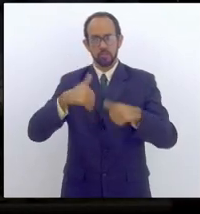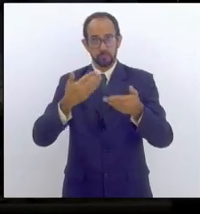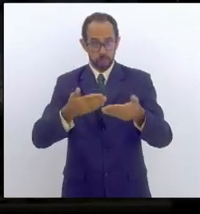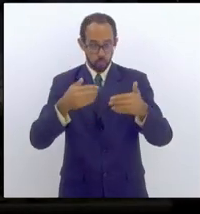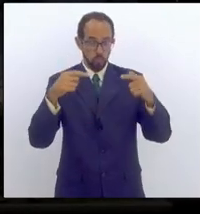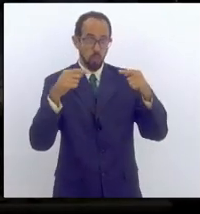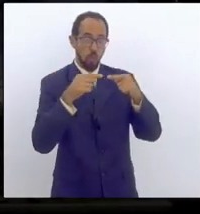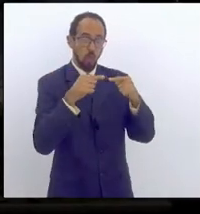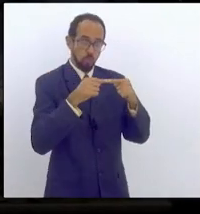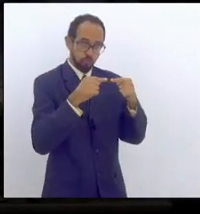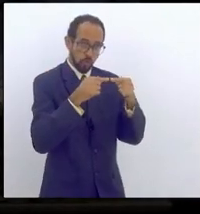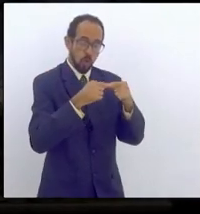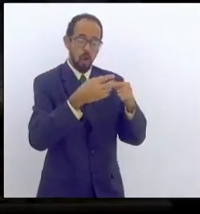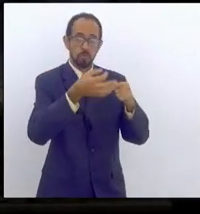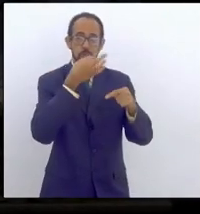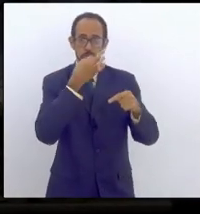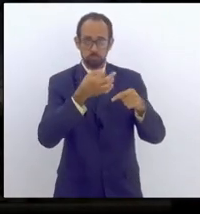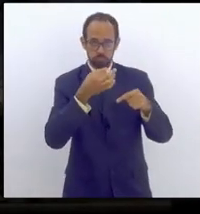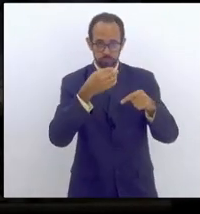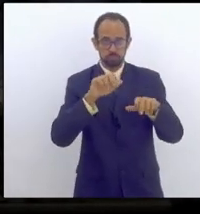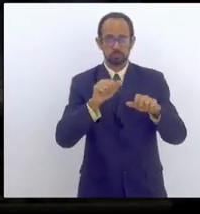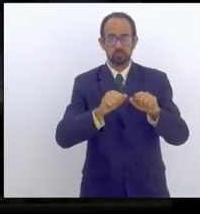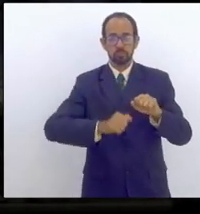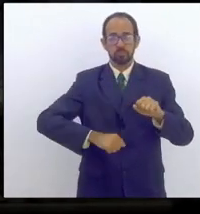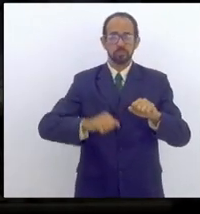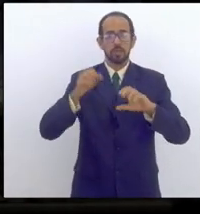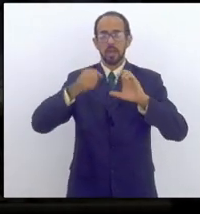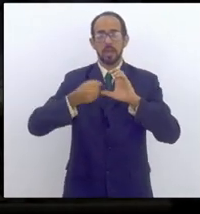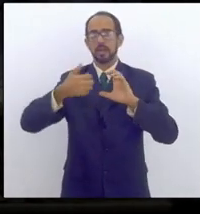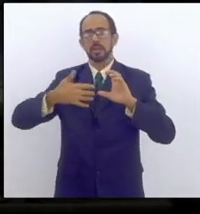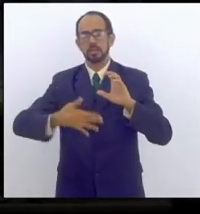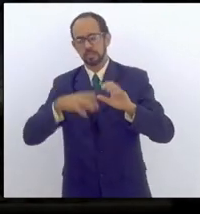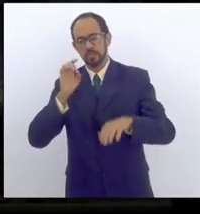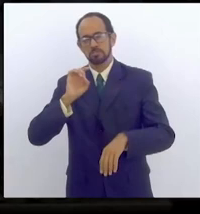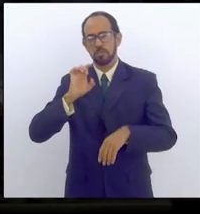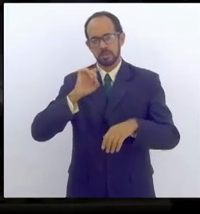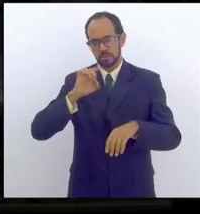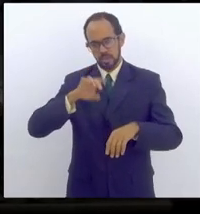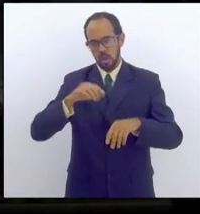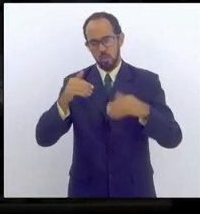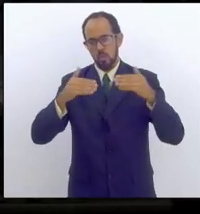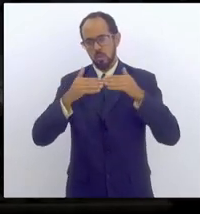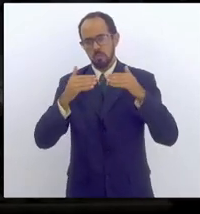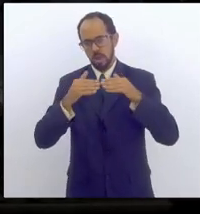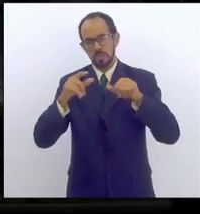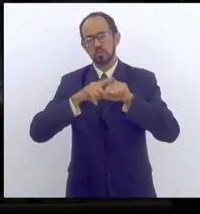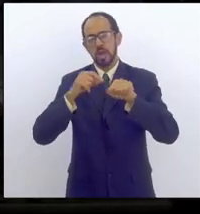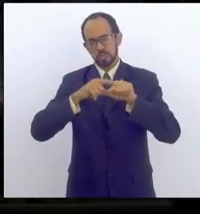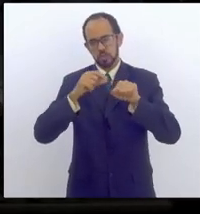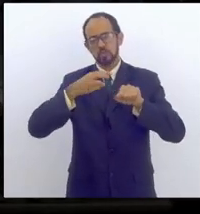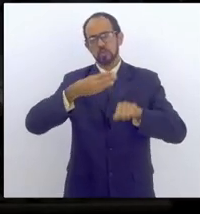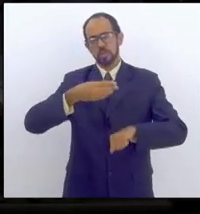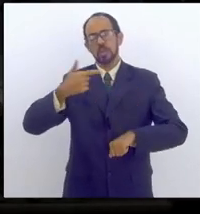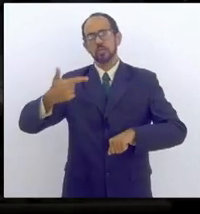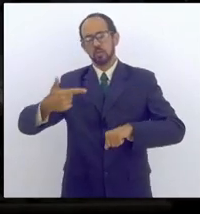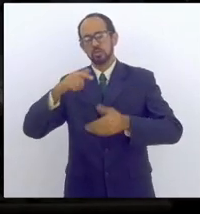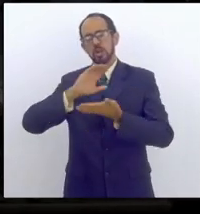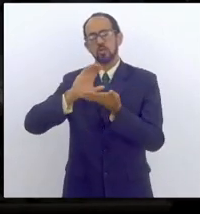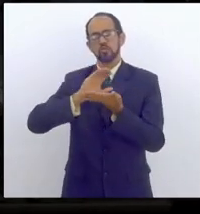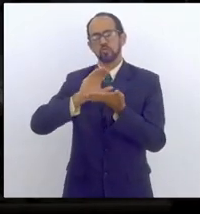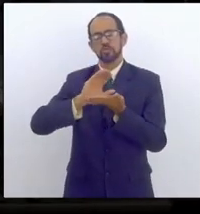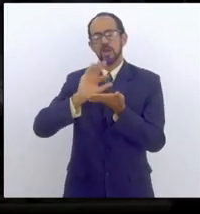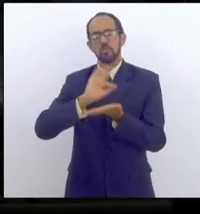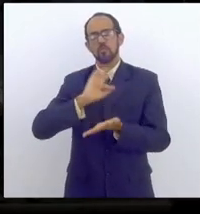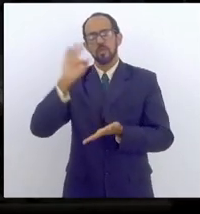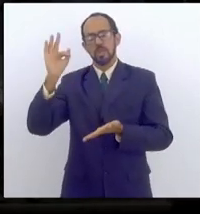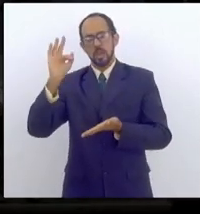termos, em caráter excepcional, com base no artigo 32 da Constituição Federal,